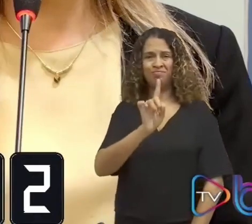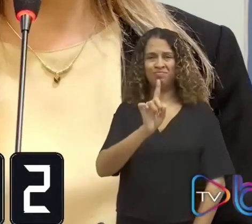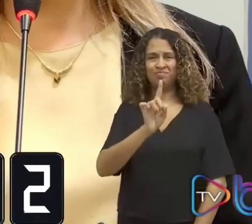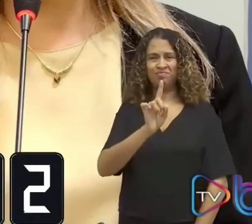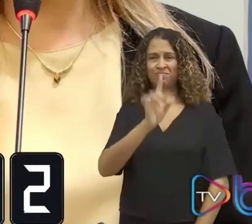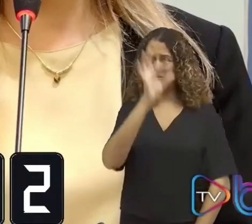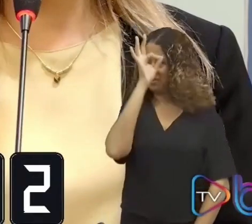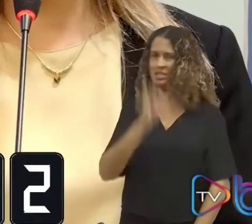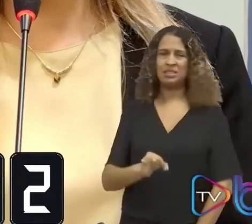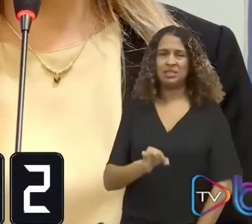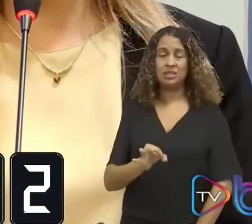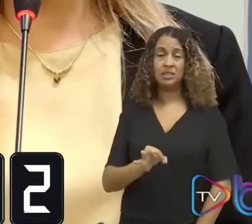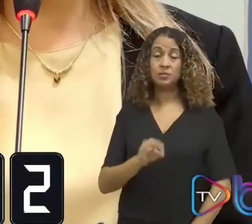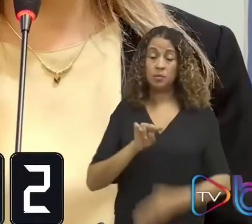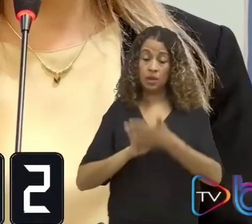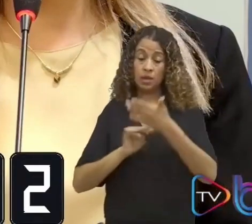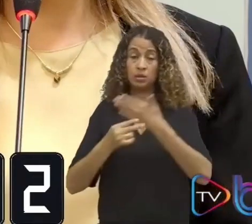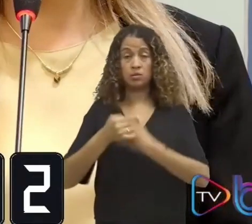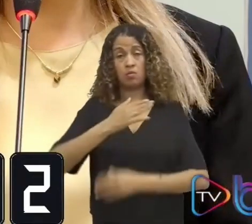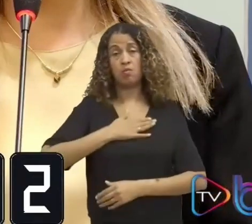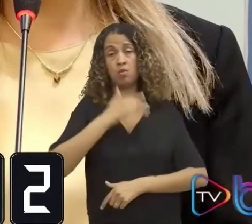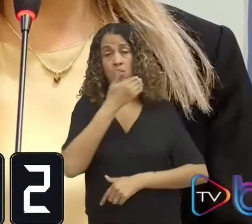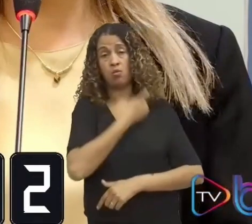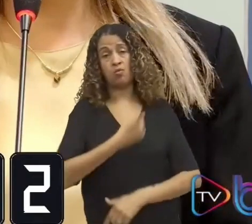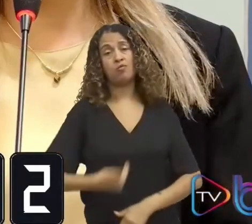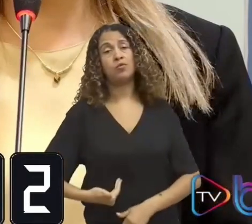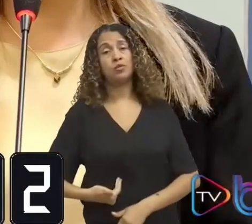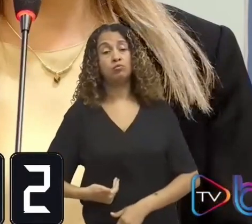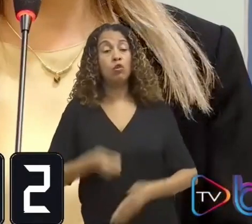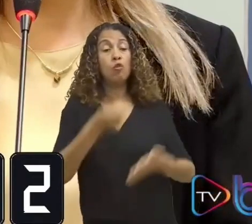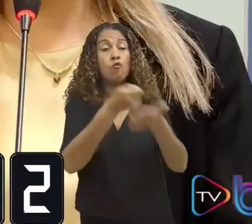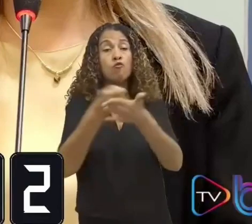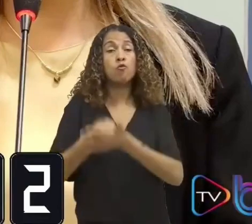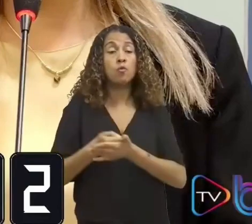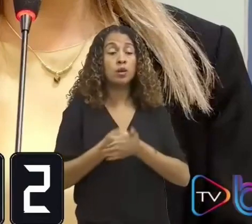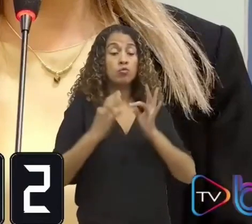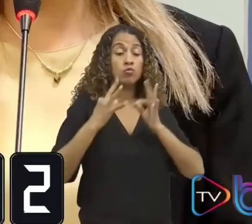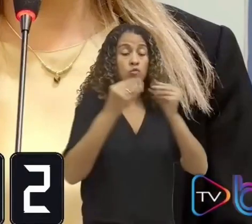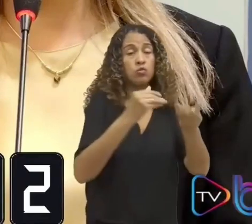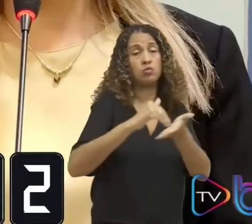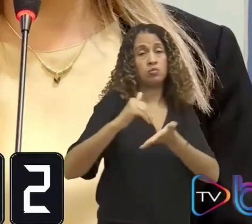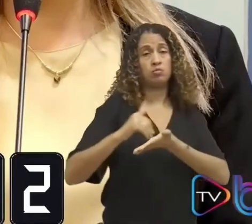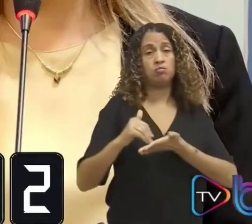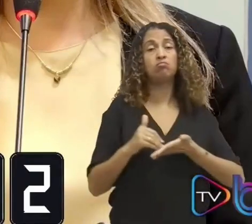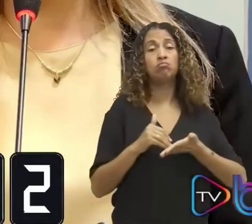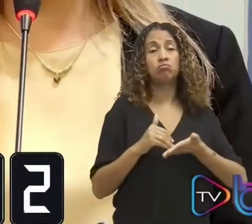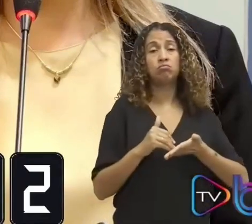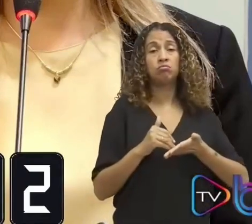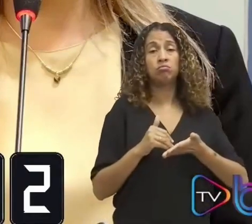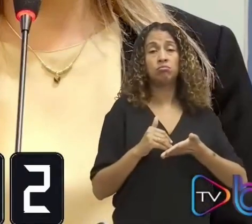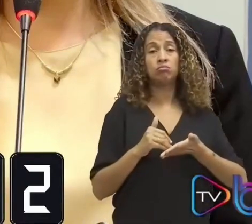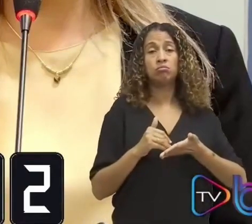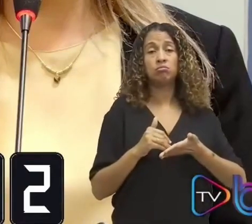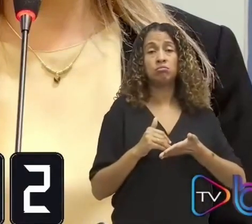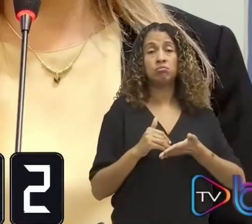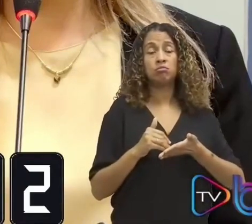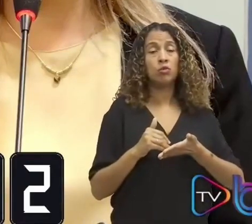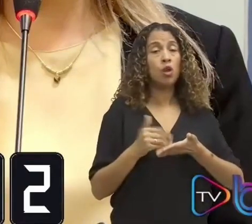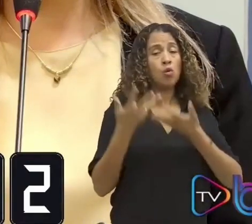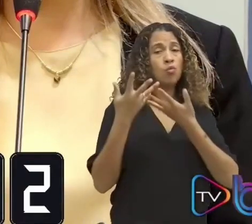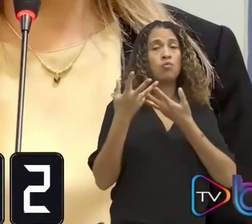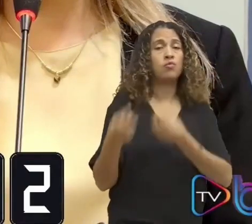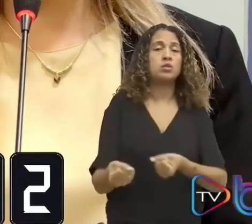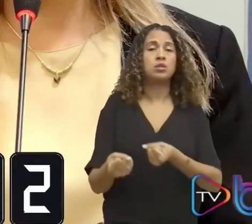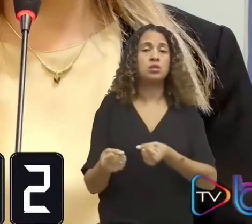A transparência no nosso governo vai ser exigida em toda a secretaria. Não tem como